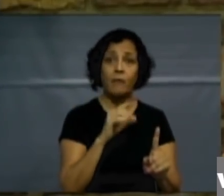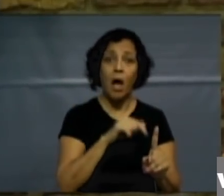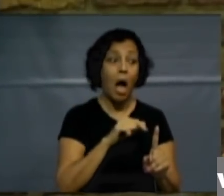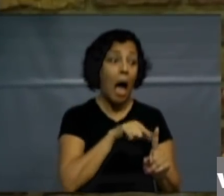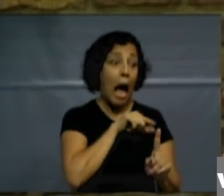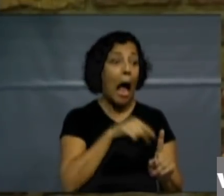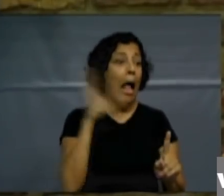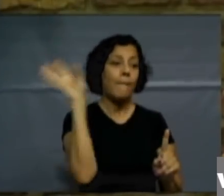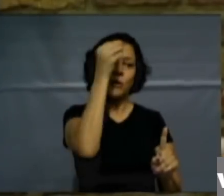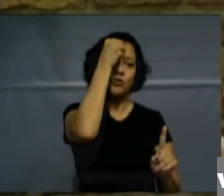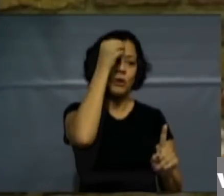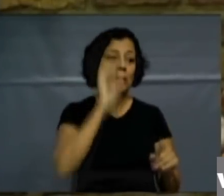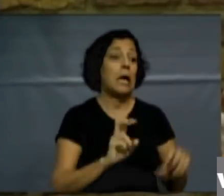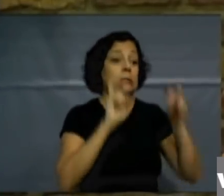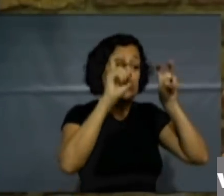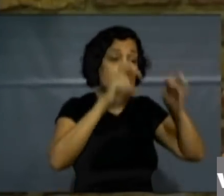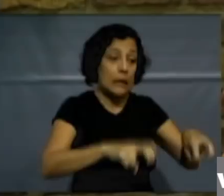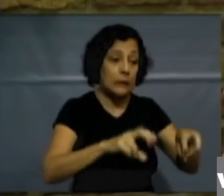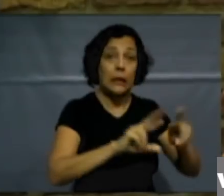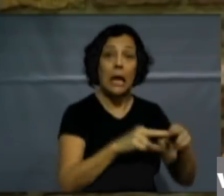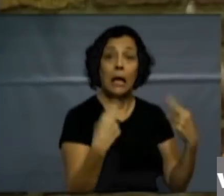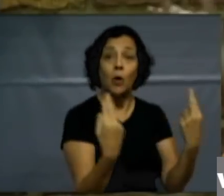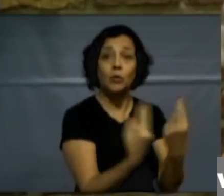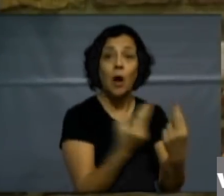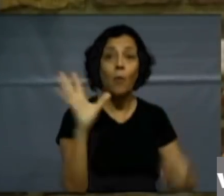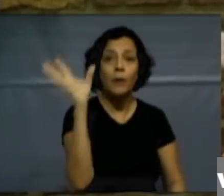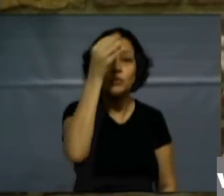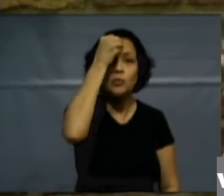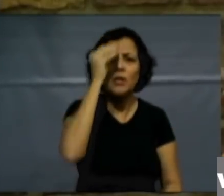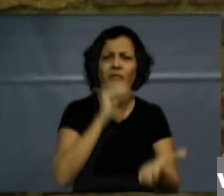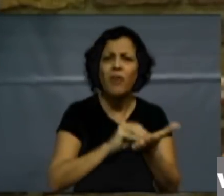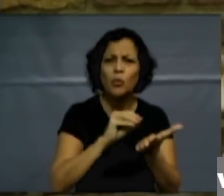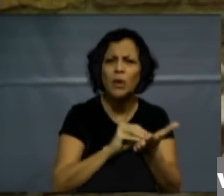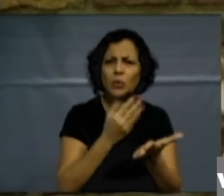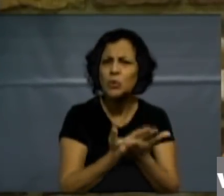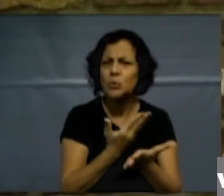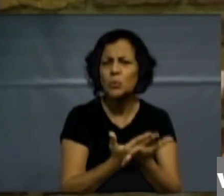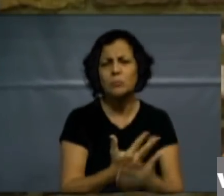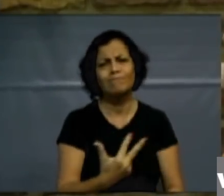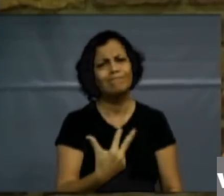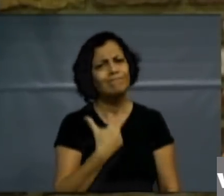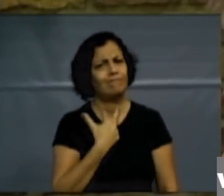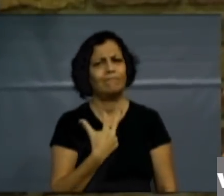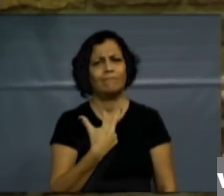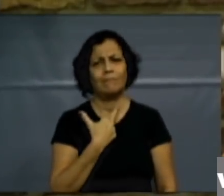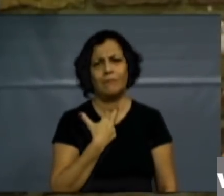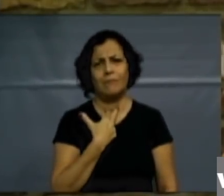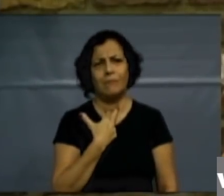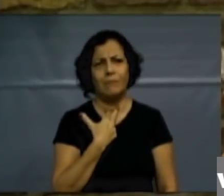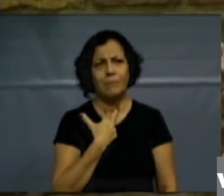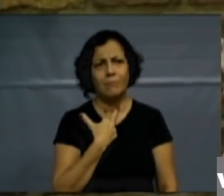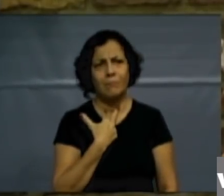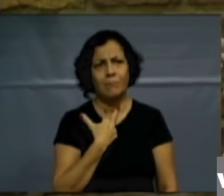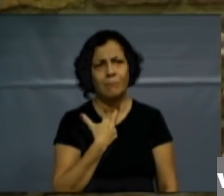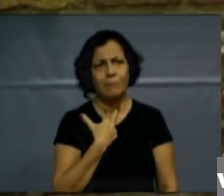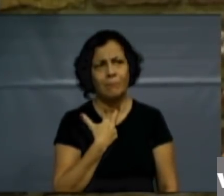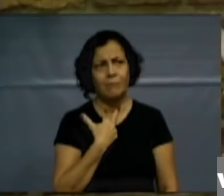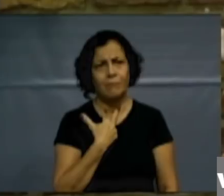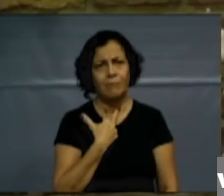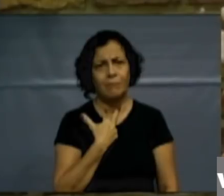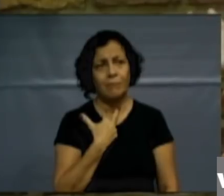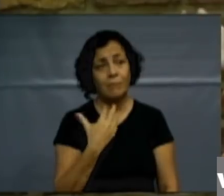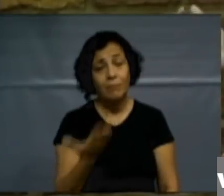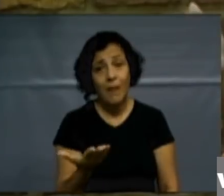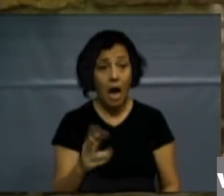mediunidade, bota ele lá para sentar na reunião mediúnica, sem estudo, gente. Isso aí não acontece, não deveria, mas acontece.